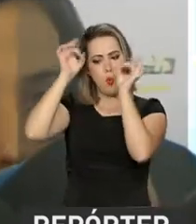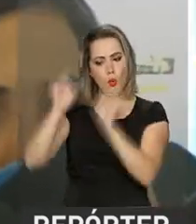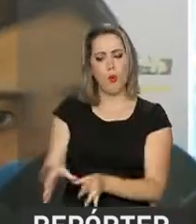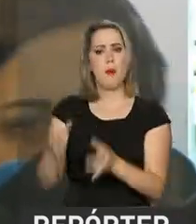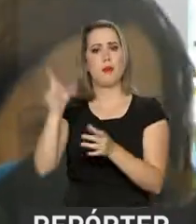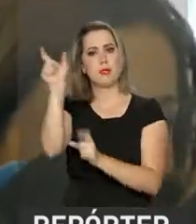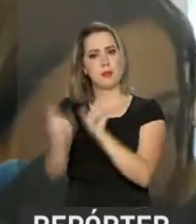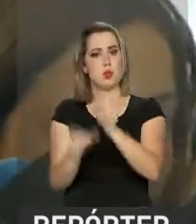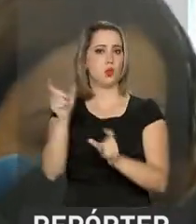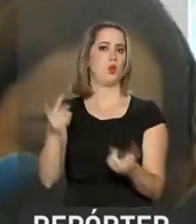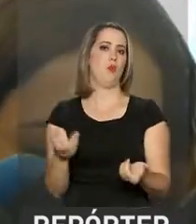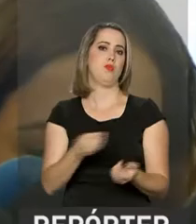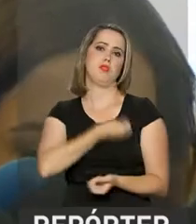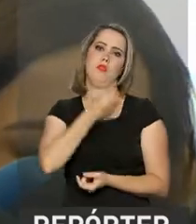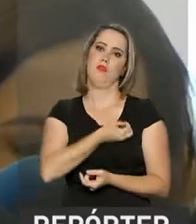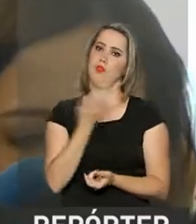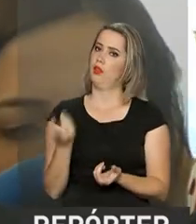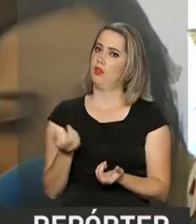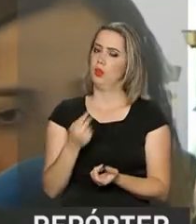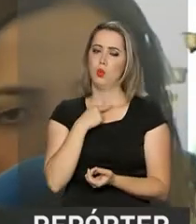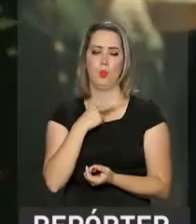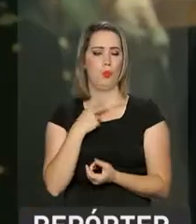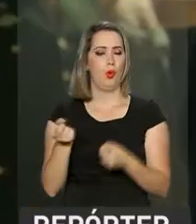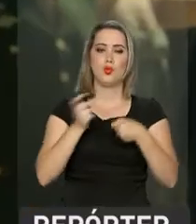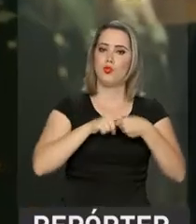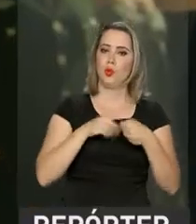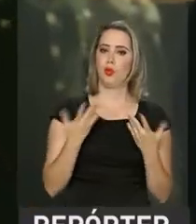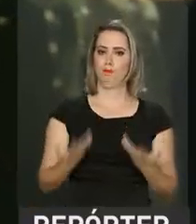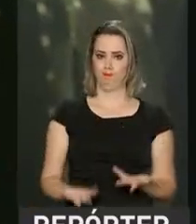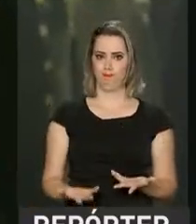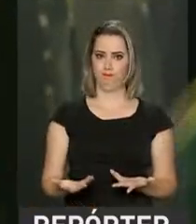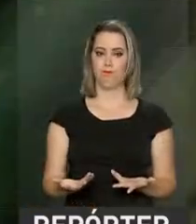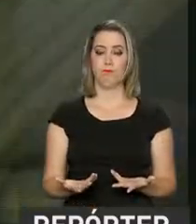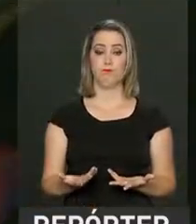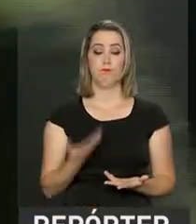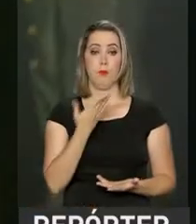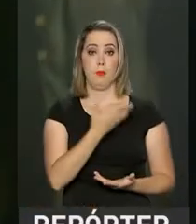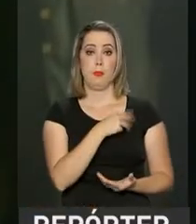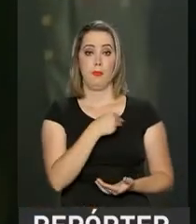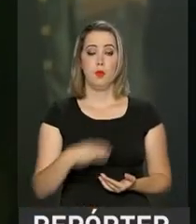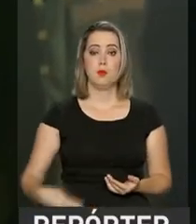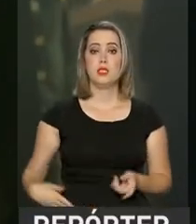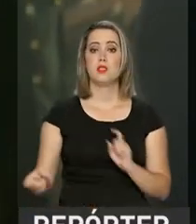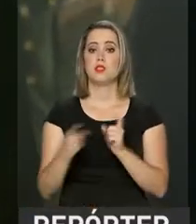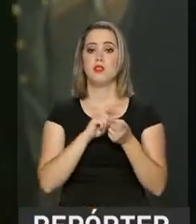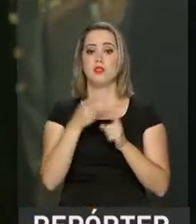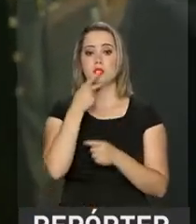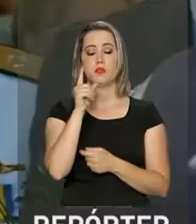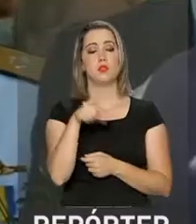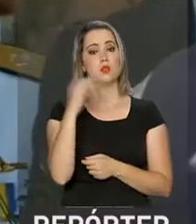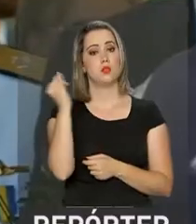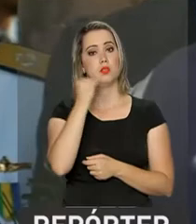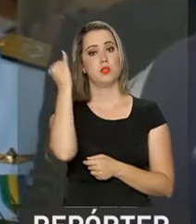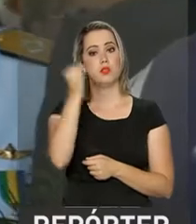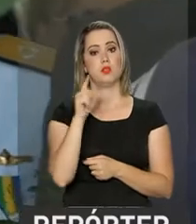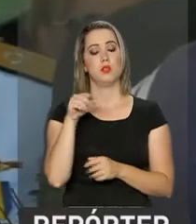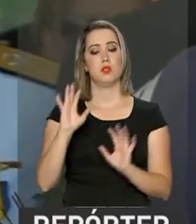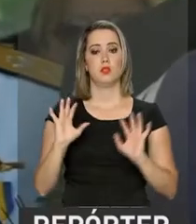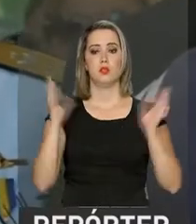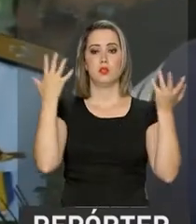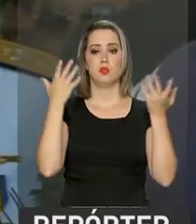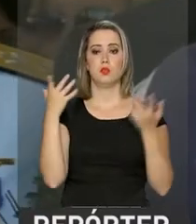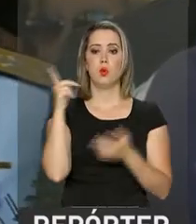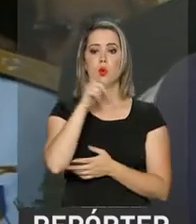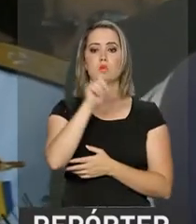pessoas, à vida, volte a acontecer. Para o ministro da Fazenda, cerimônias como essas são importantes para celebrar